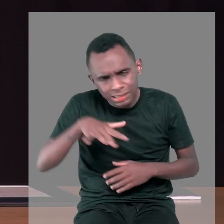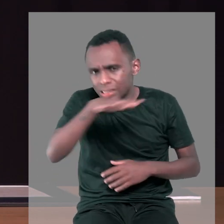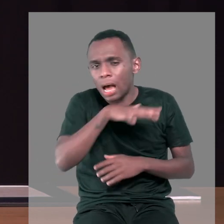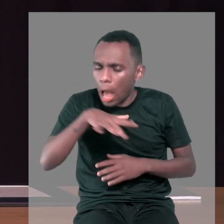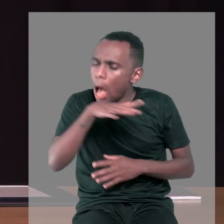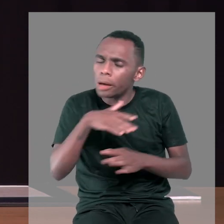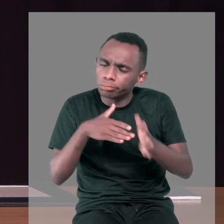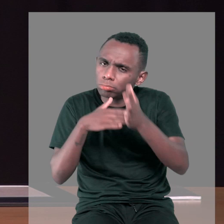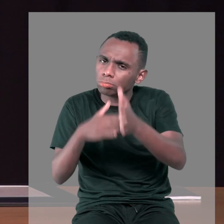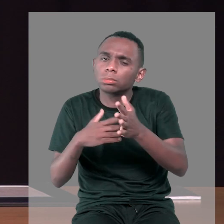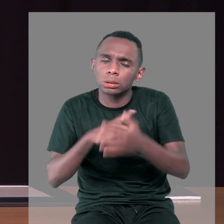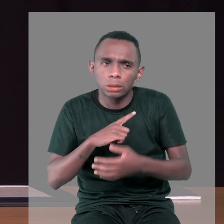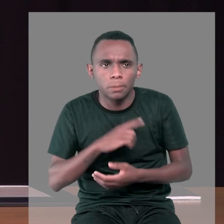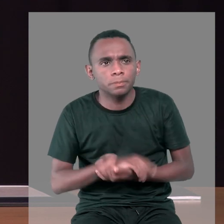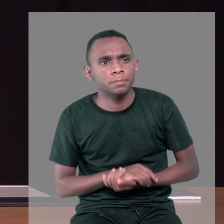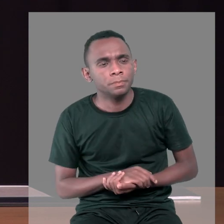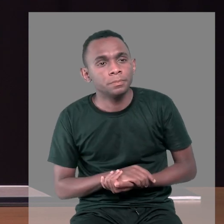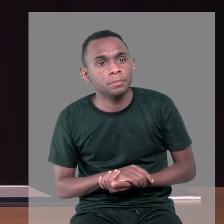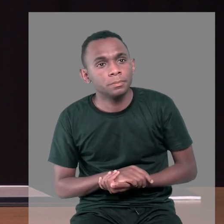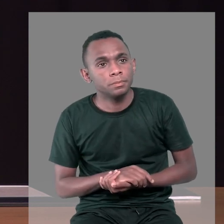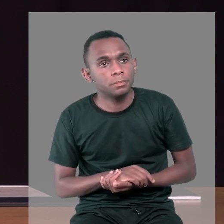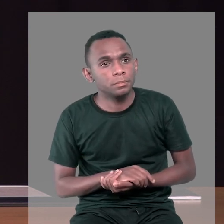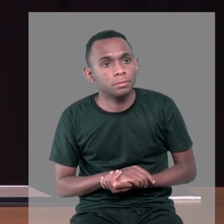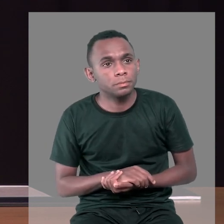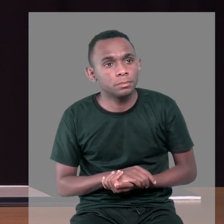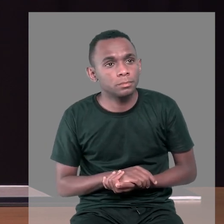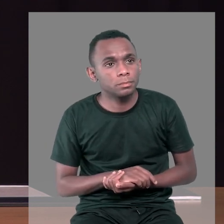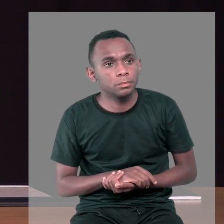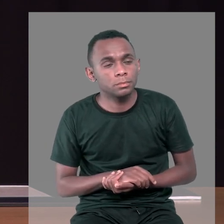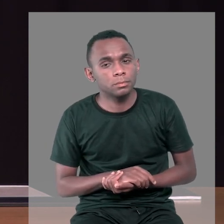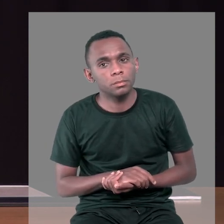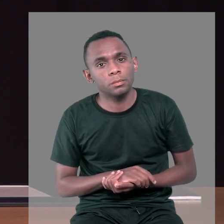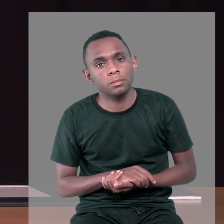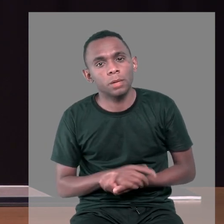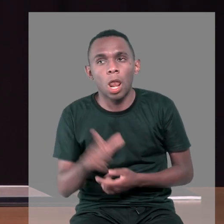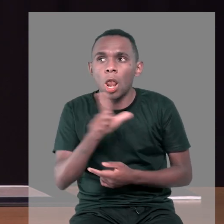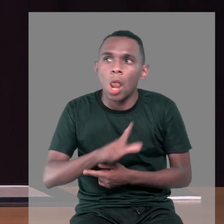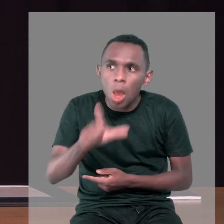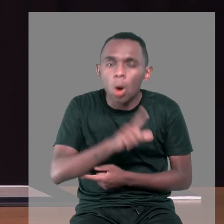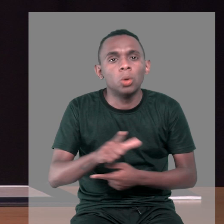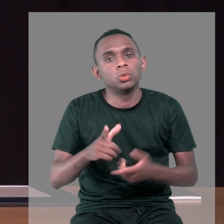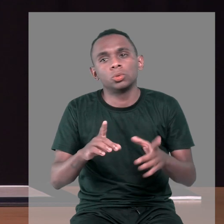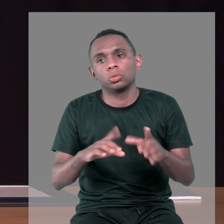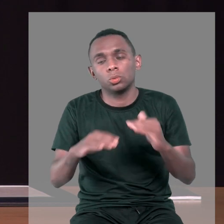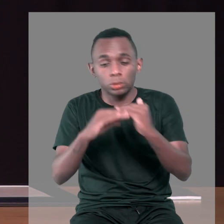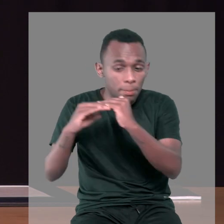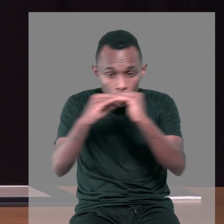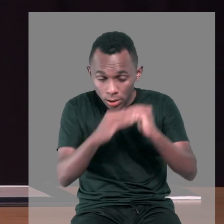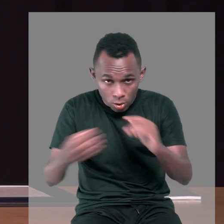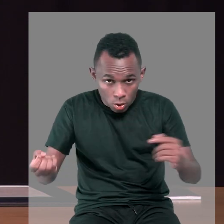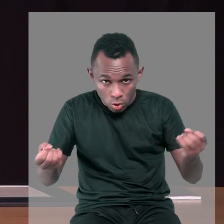nova reconfiguração da existência política em comum, não é da existência em comum, simplesmente. Então,